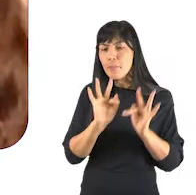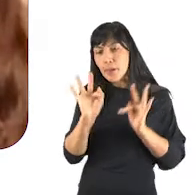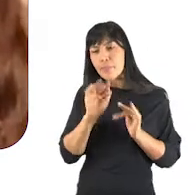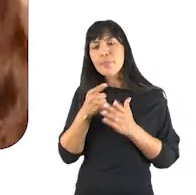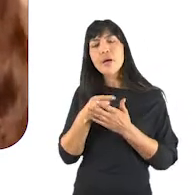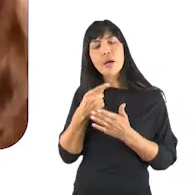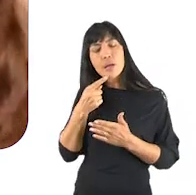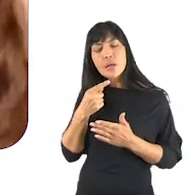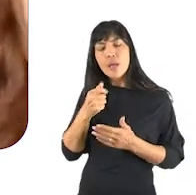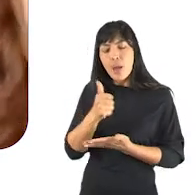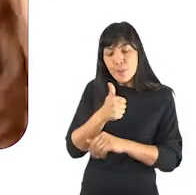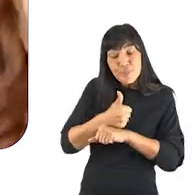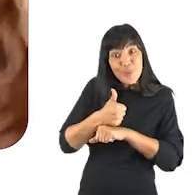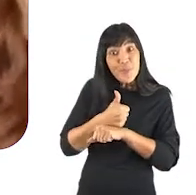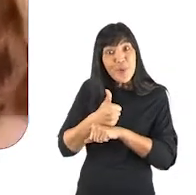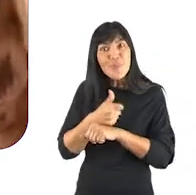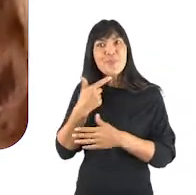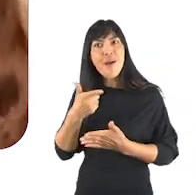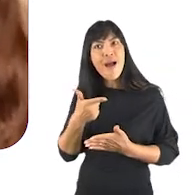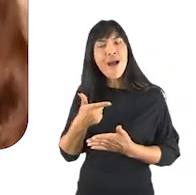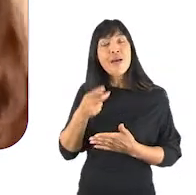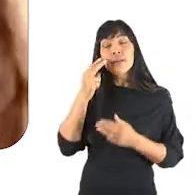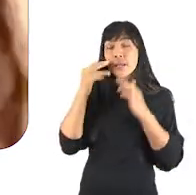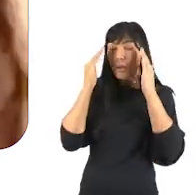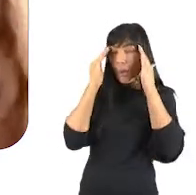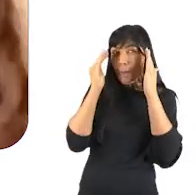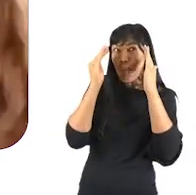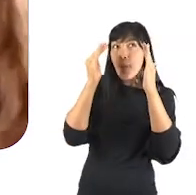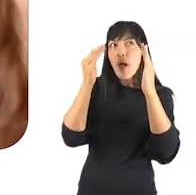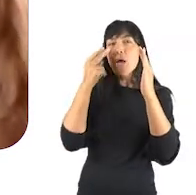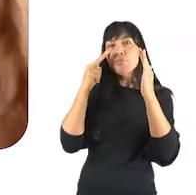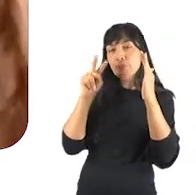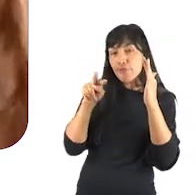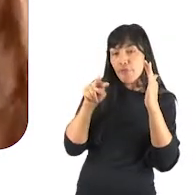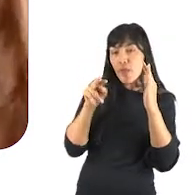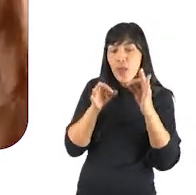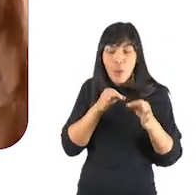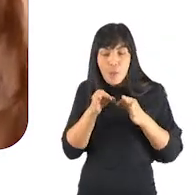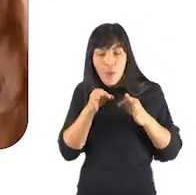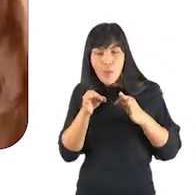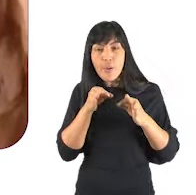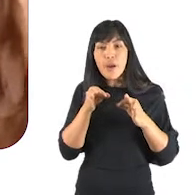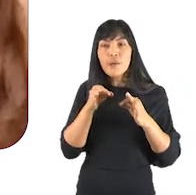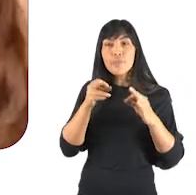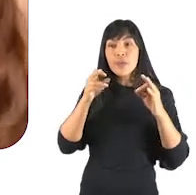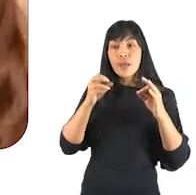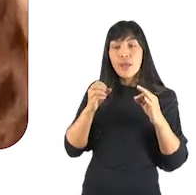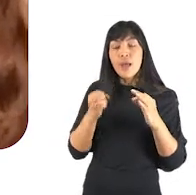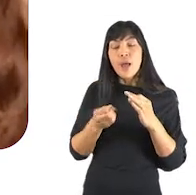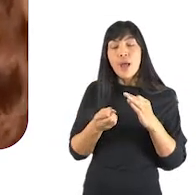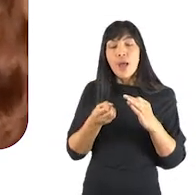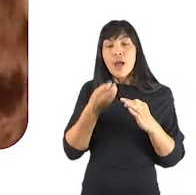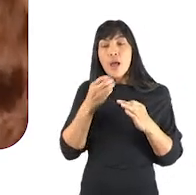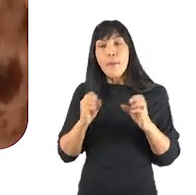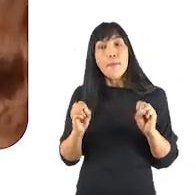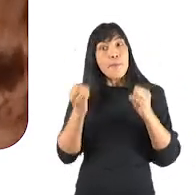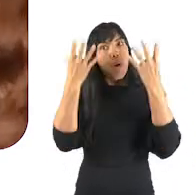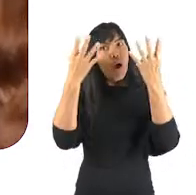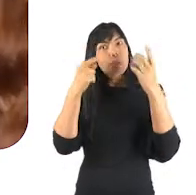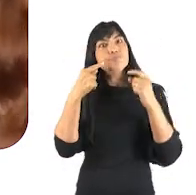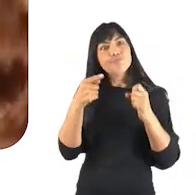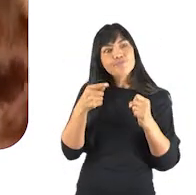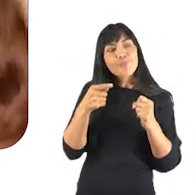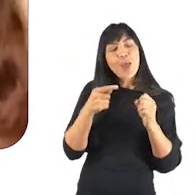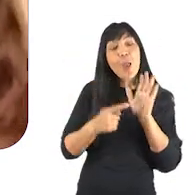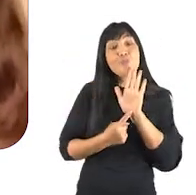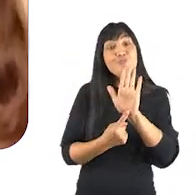na formação de profissionais, têm uma visão, já esse evento organizado visando a inovação, já mostra